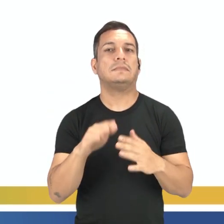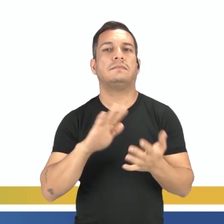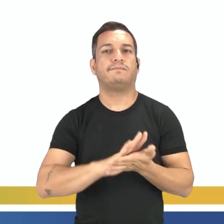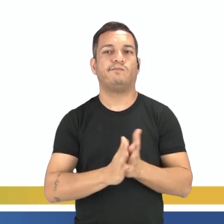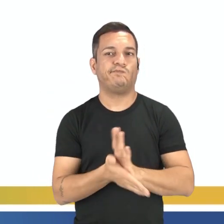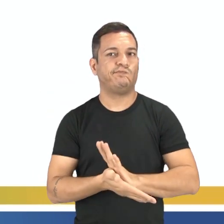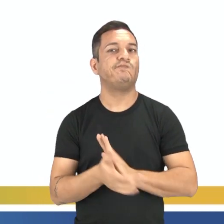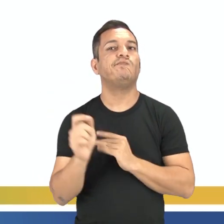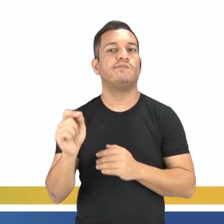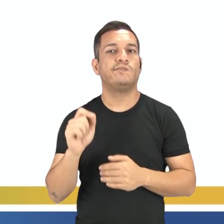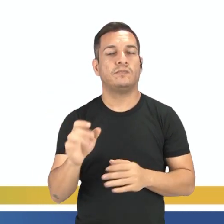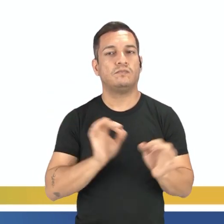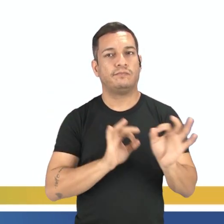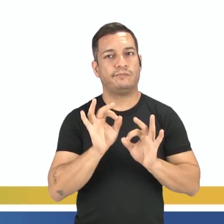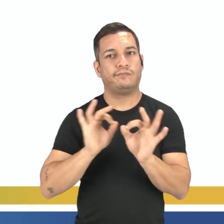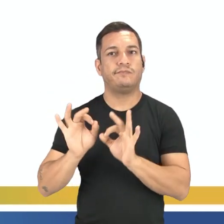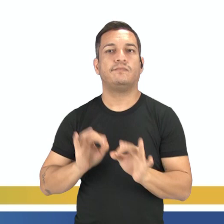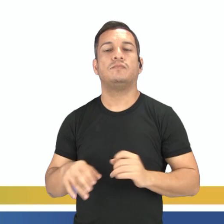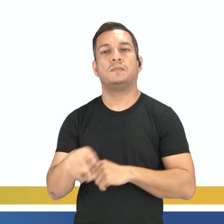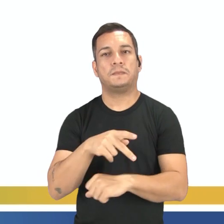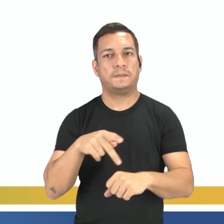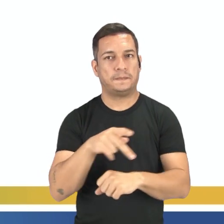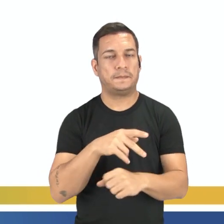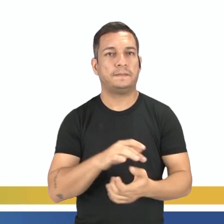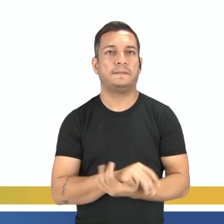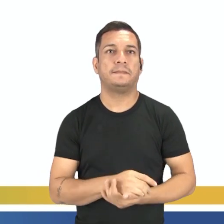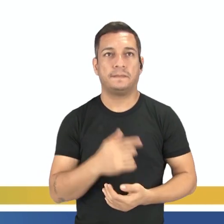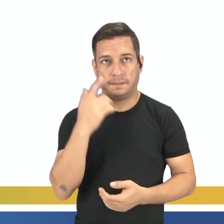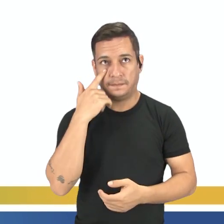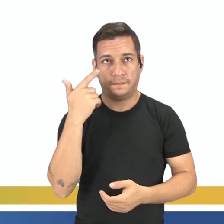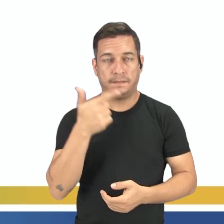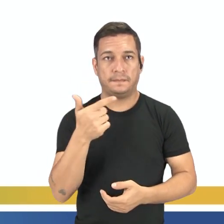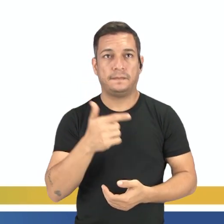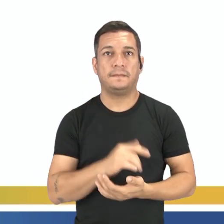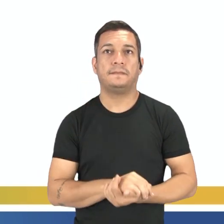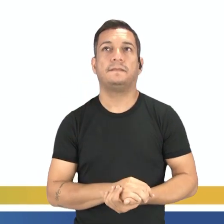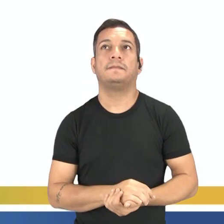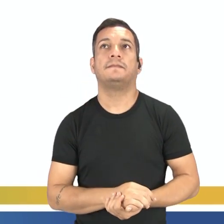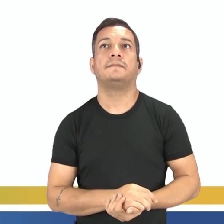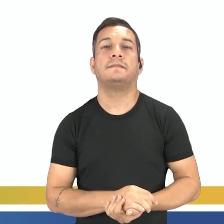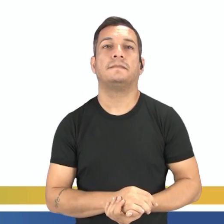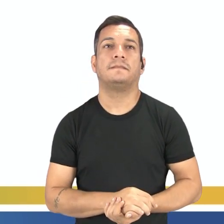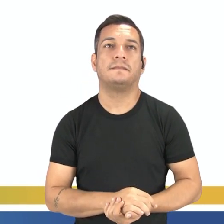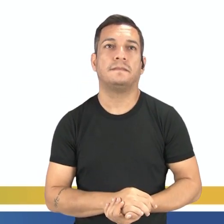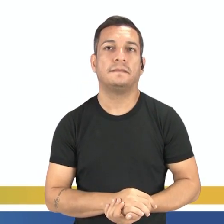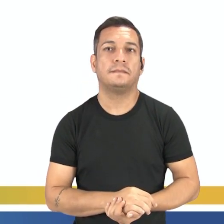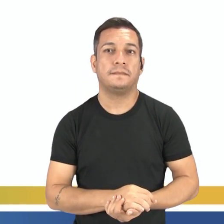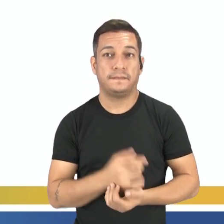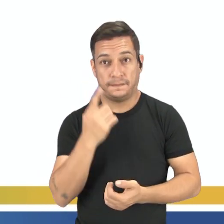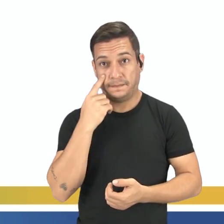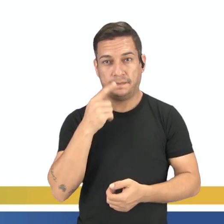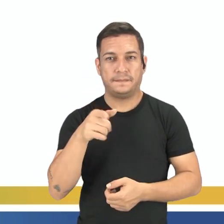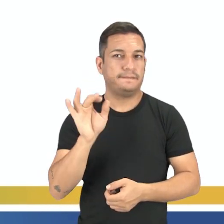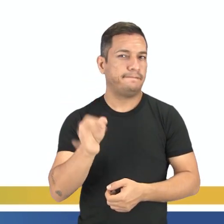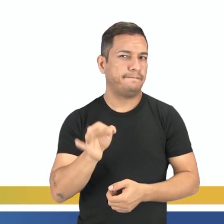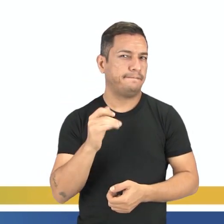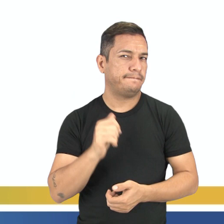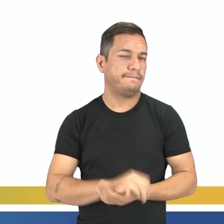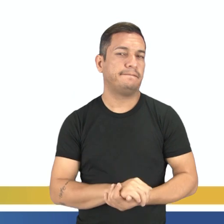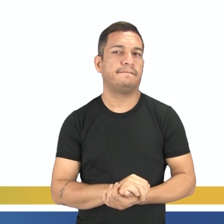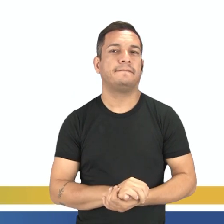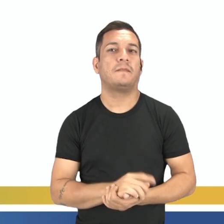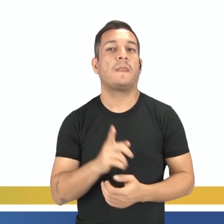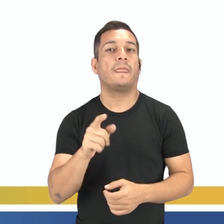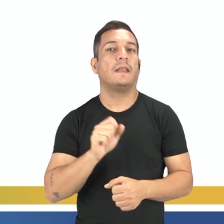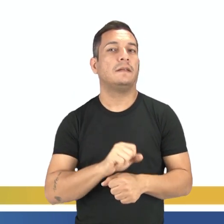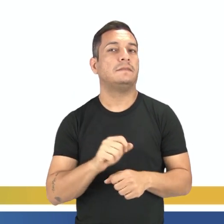boa parte da infraestrutura do país. Vamos para a segunda questão, então? Tá desafiado. Quero ver se você acerta as duas. Você